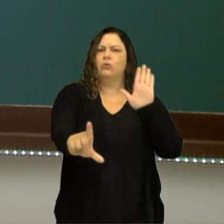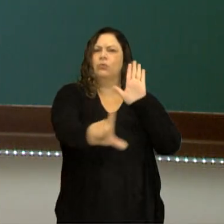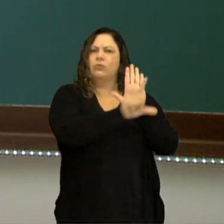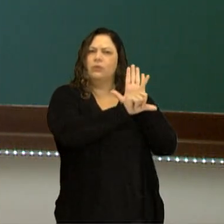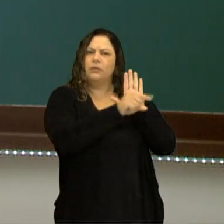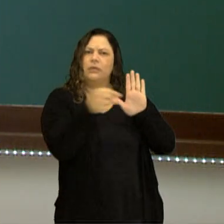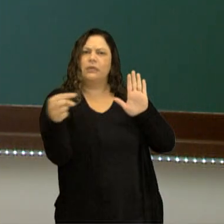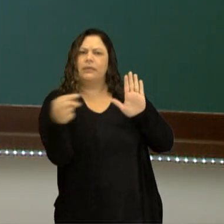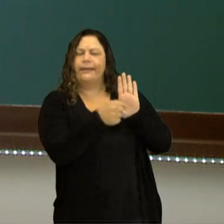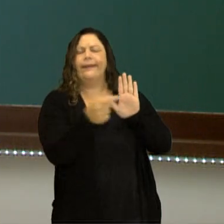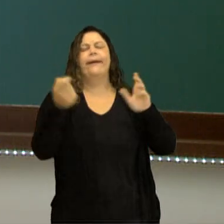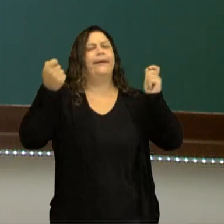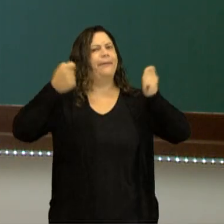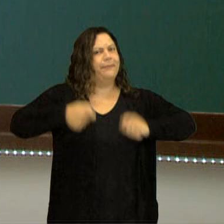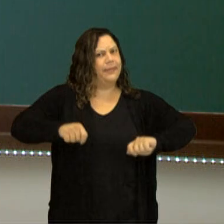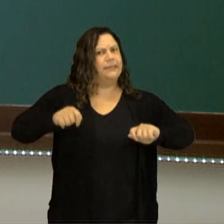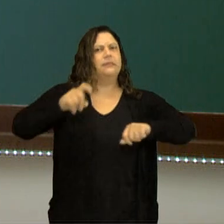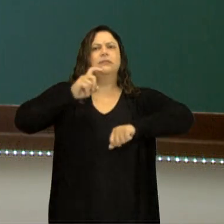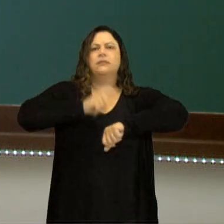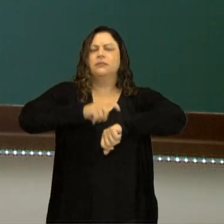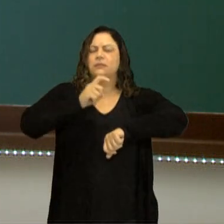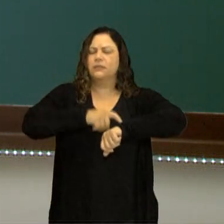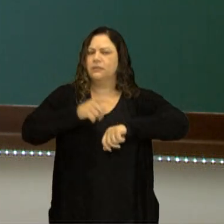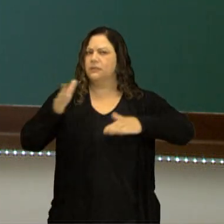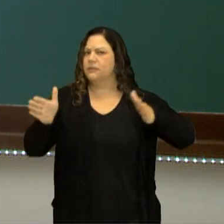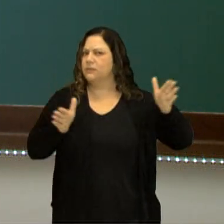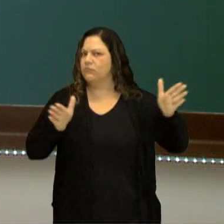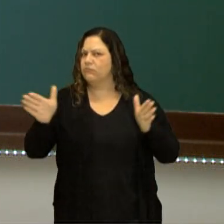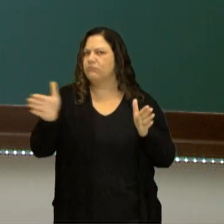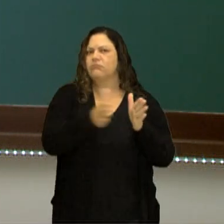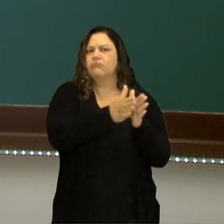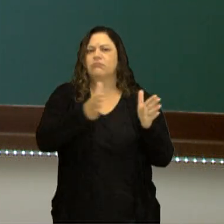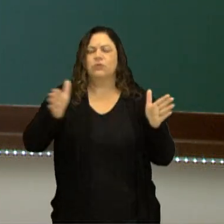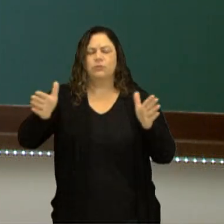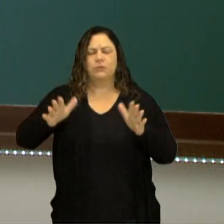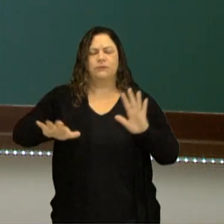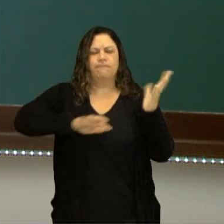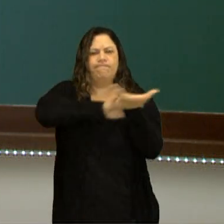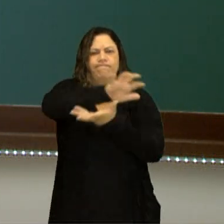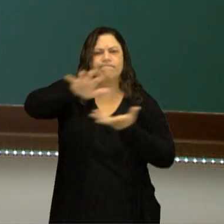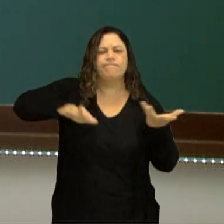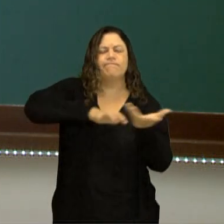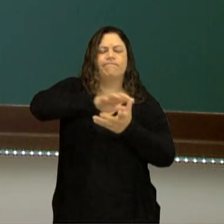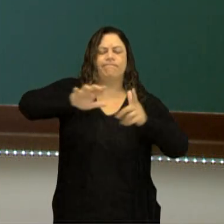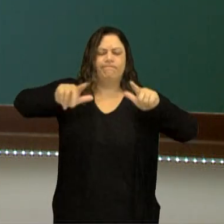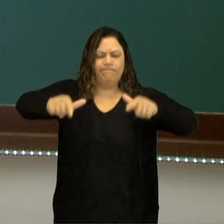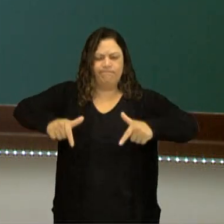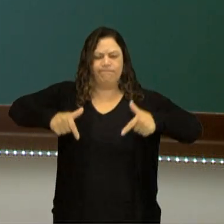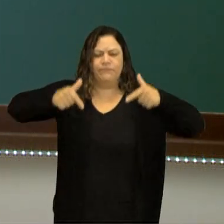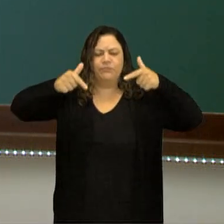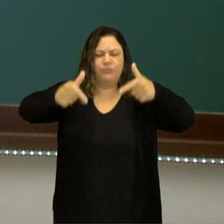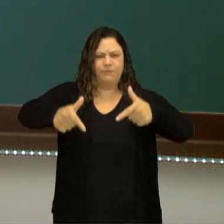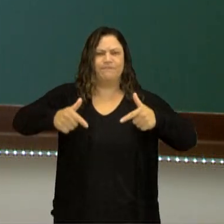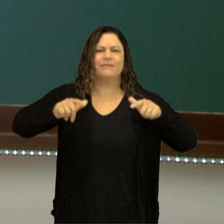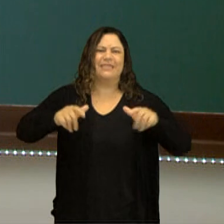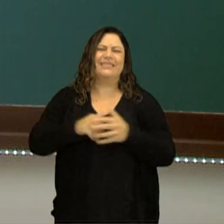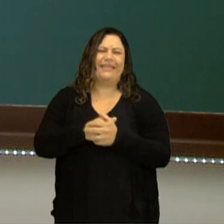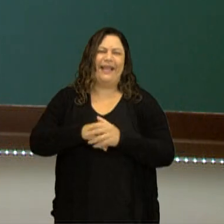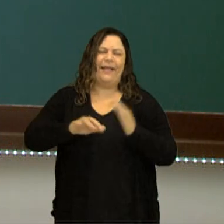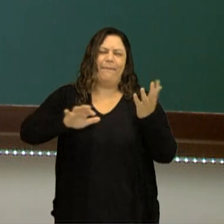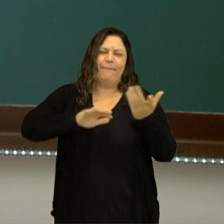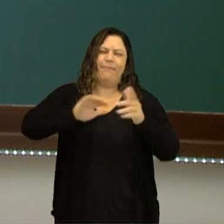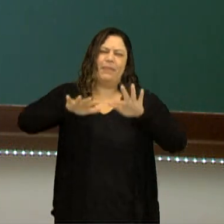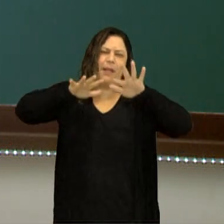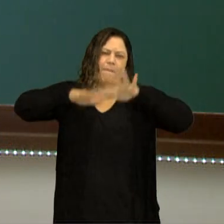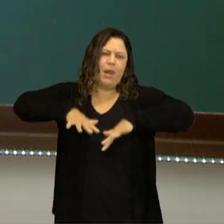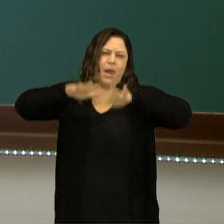trabalhistas nesse momento. E essa exigência, através de protestos, de greves, vai ultrapassar as